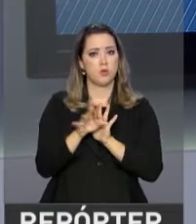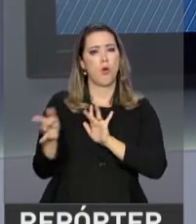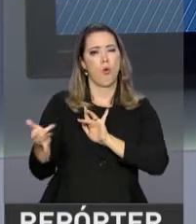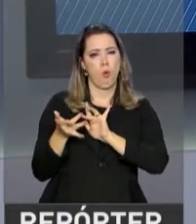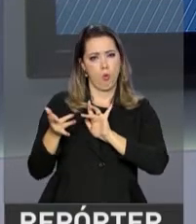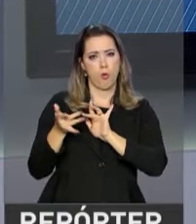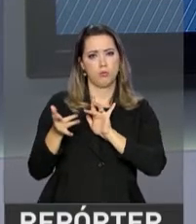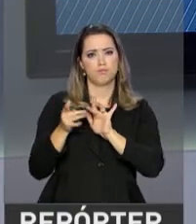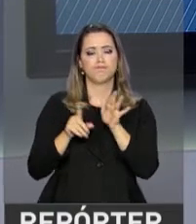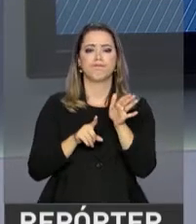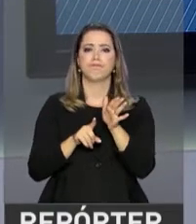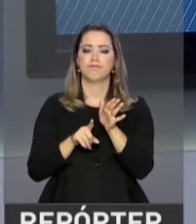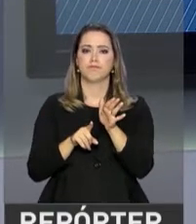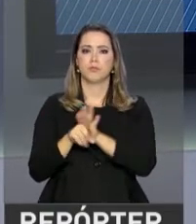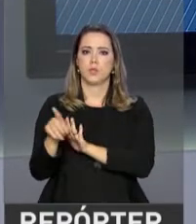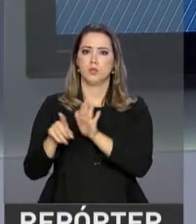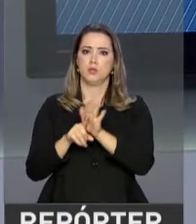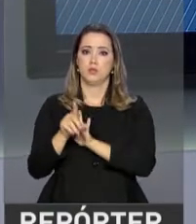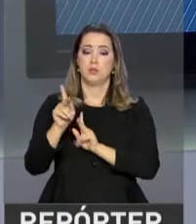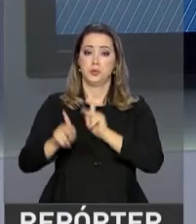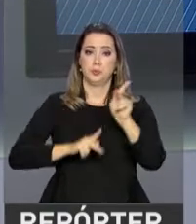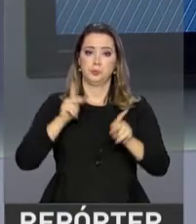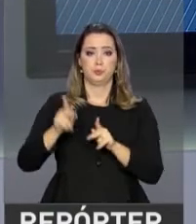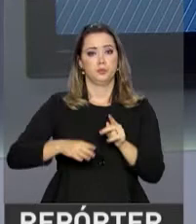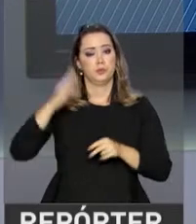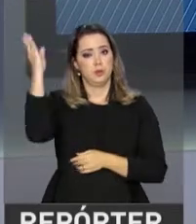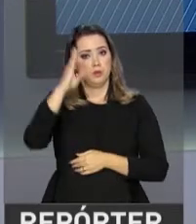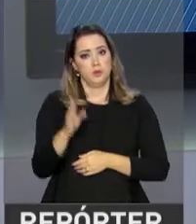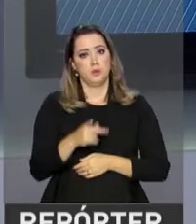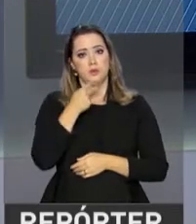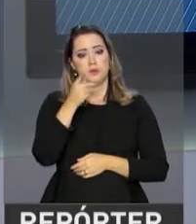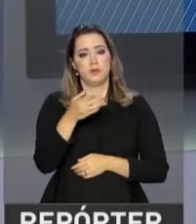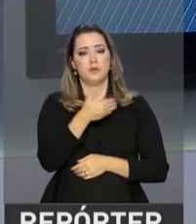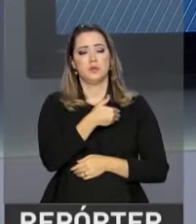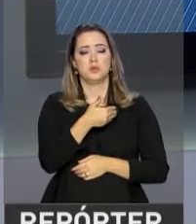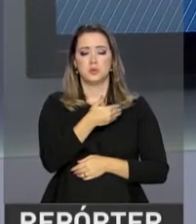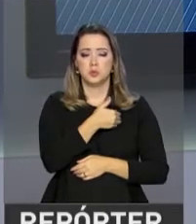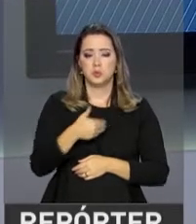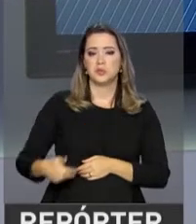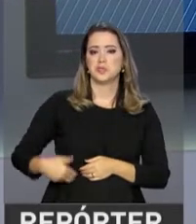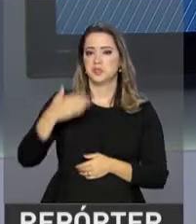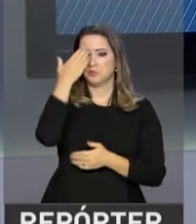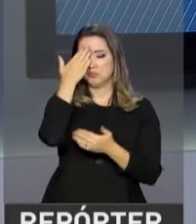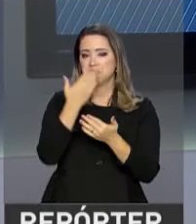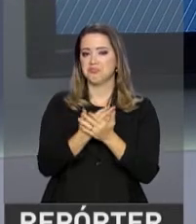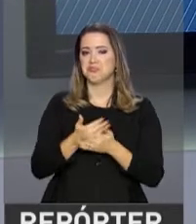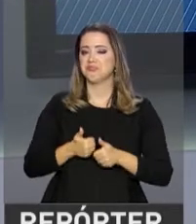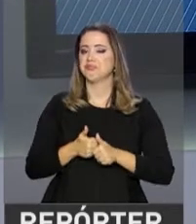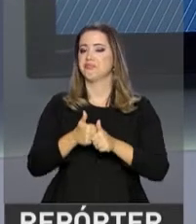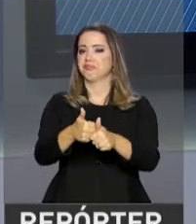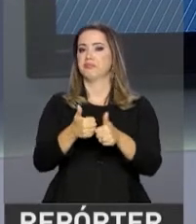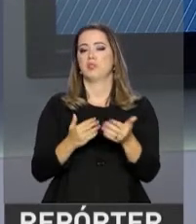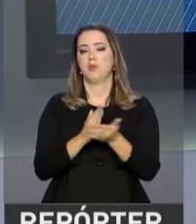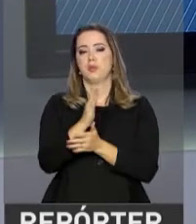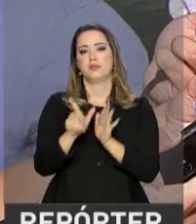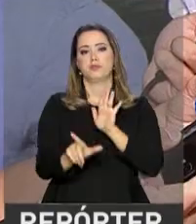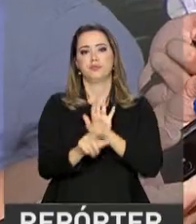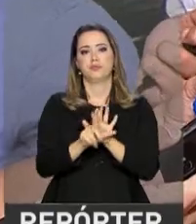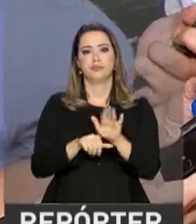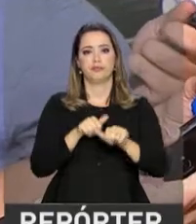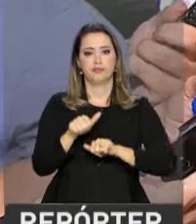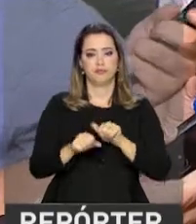da reforma da previdência pela população brasileira que deixou o governo otimista em relação à aprovação da proposta